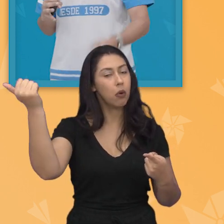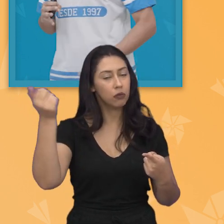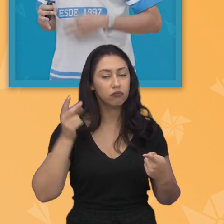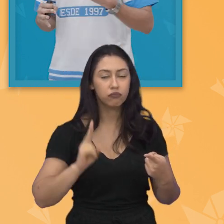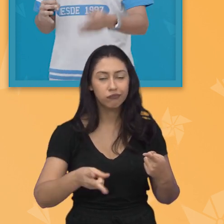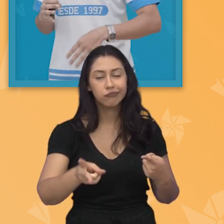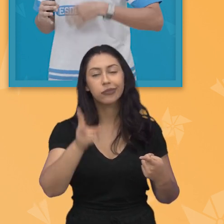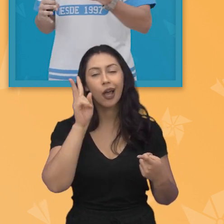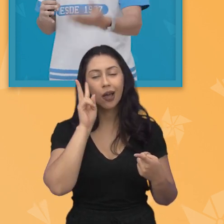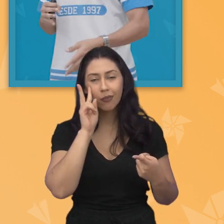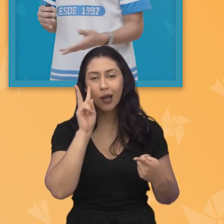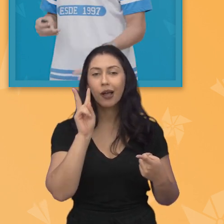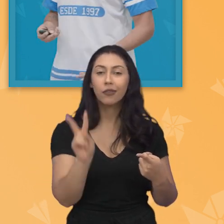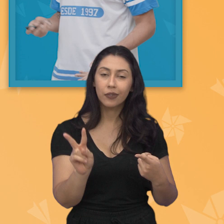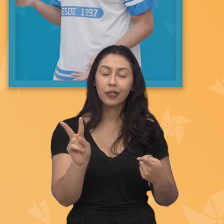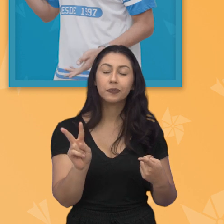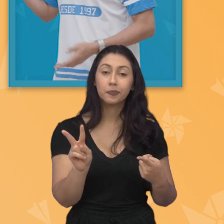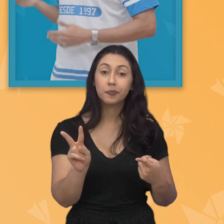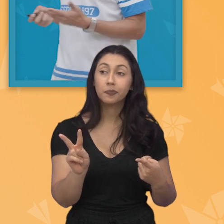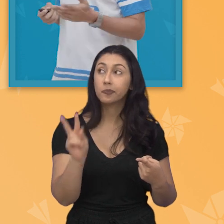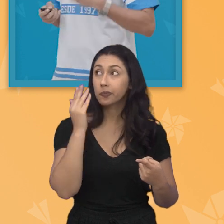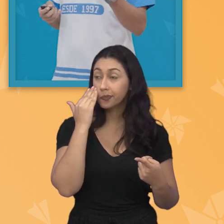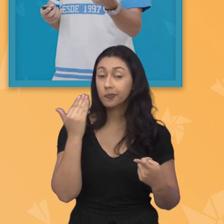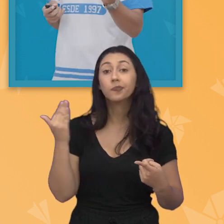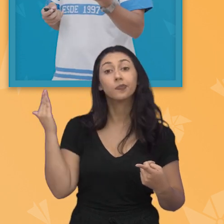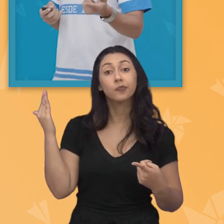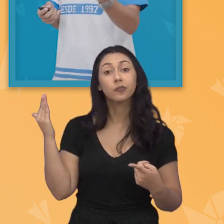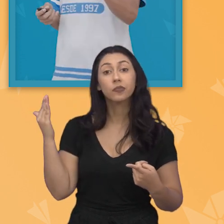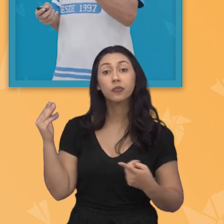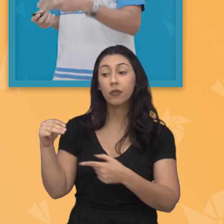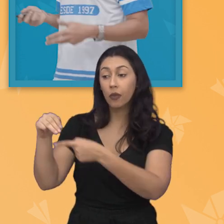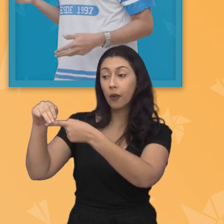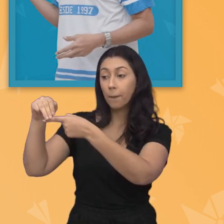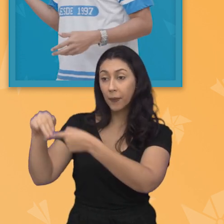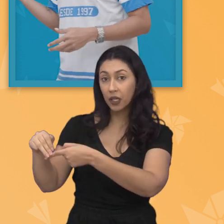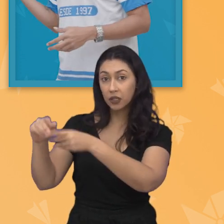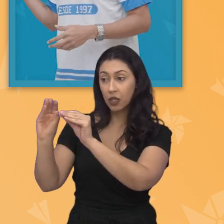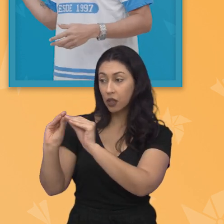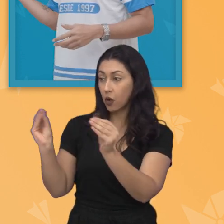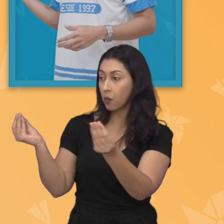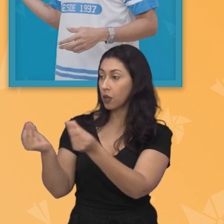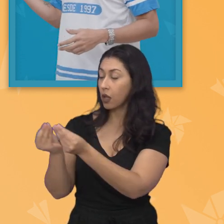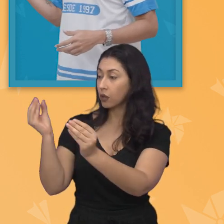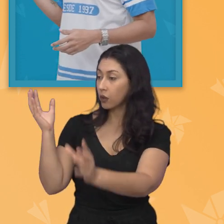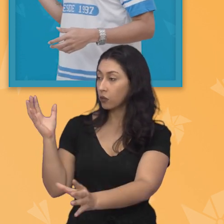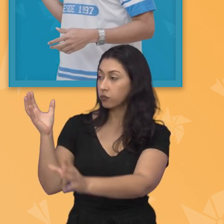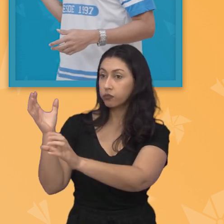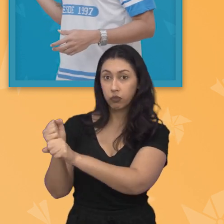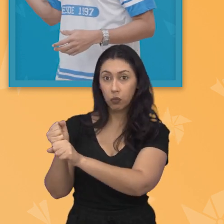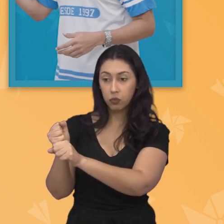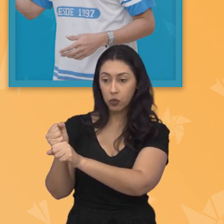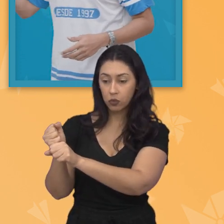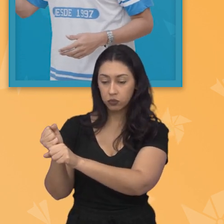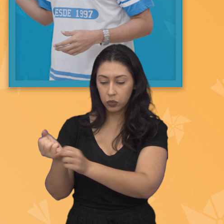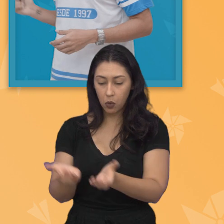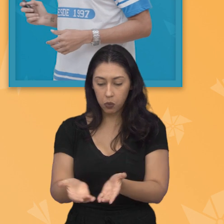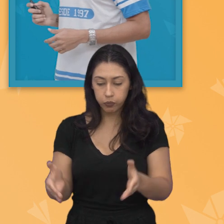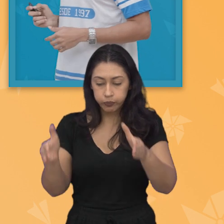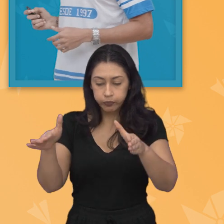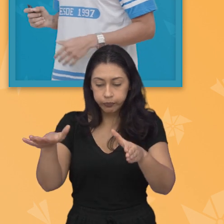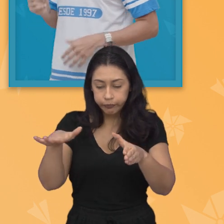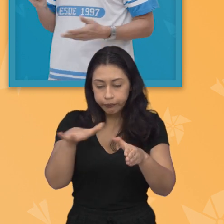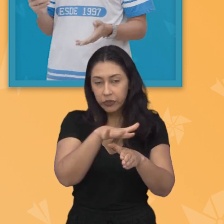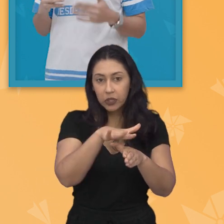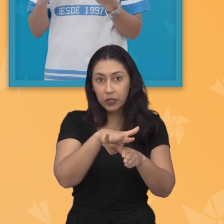pelos professores, explicada nos exercícios e tudo mais, que diz que a soma das massas das substâncias reagentes em um recipiente fechado é igual à soma